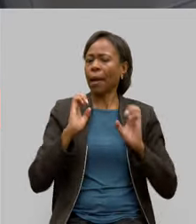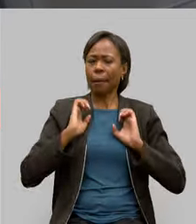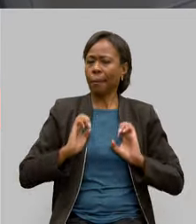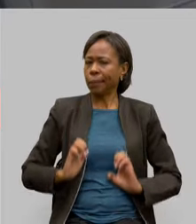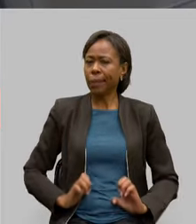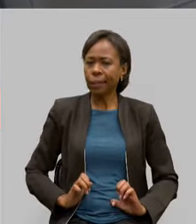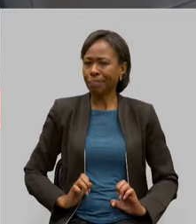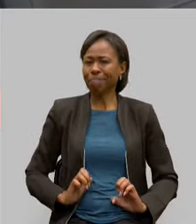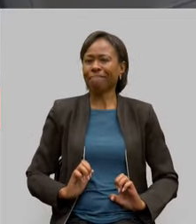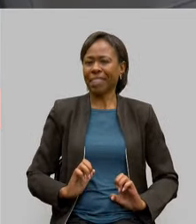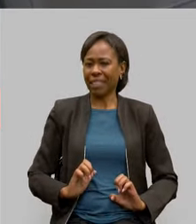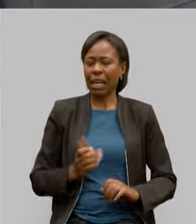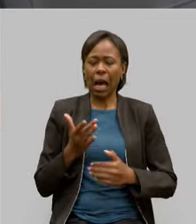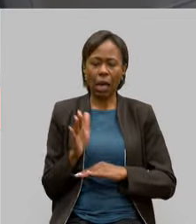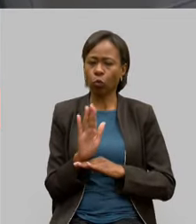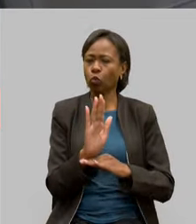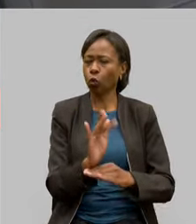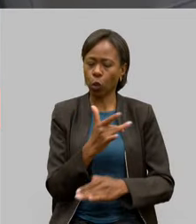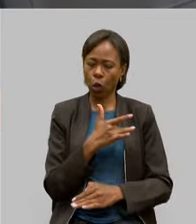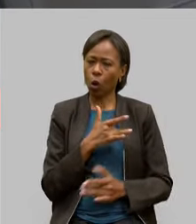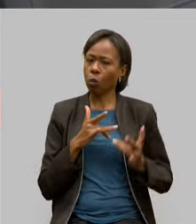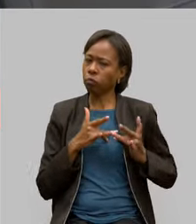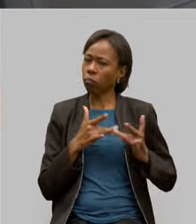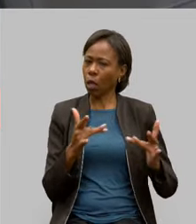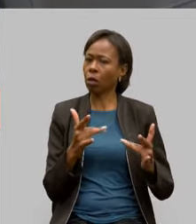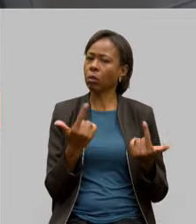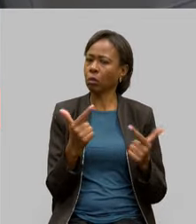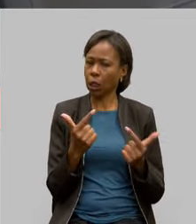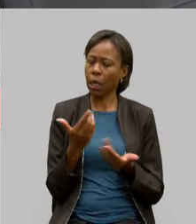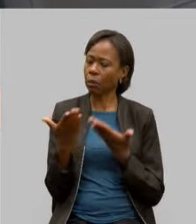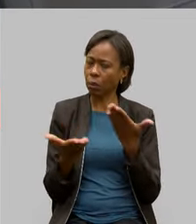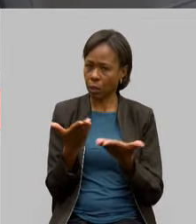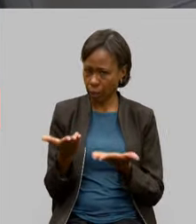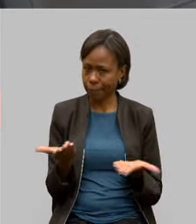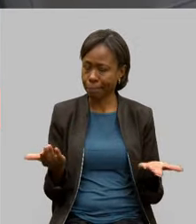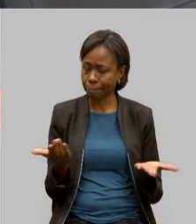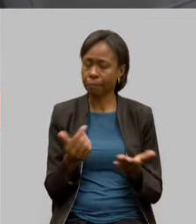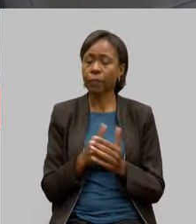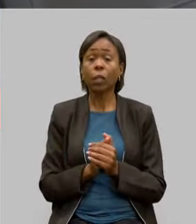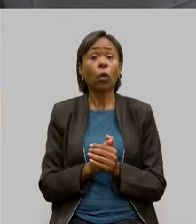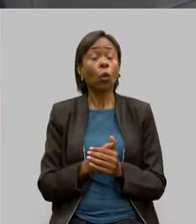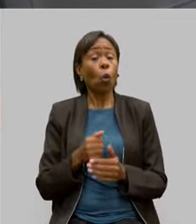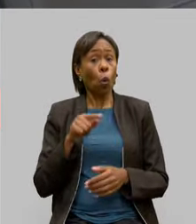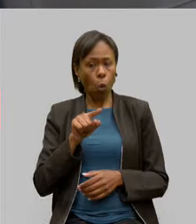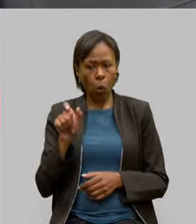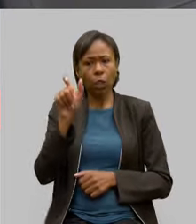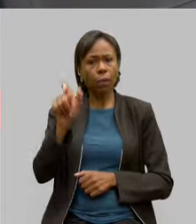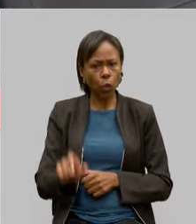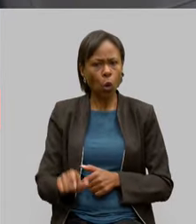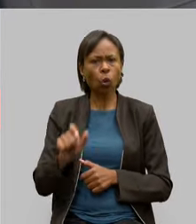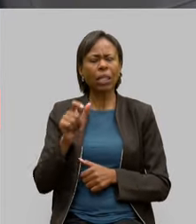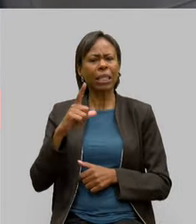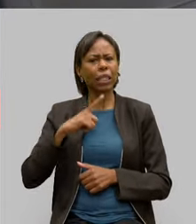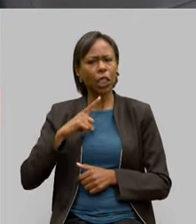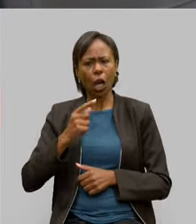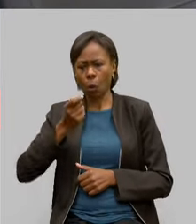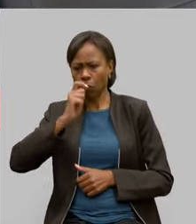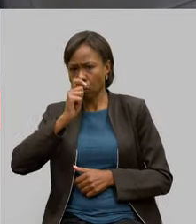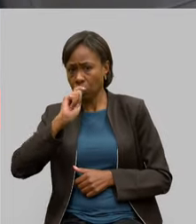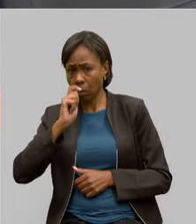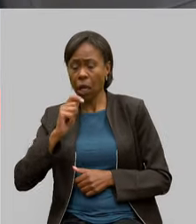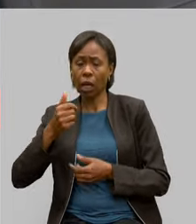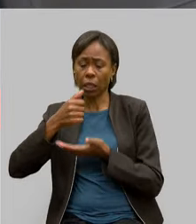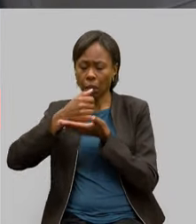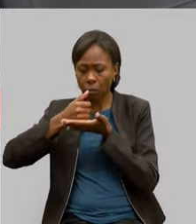eh solidariedade humanidade no tratamento com o ser humano Então os próprios uad de craque e cocaína que falava Ah não